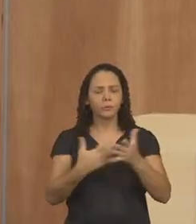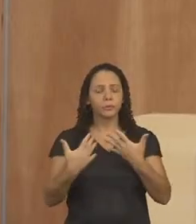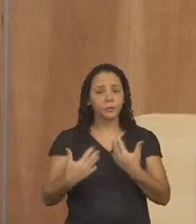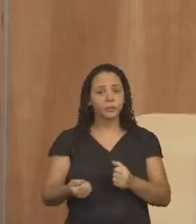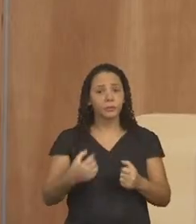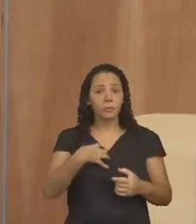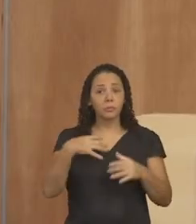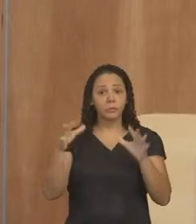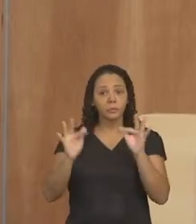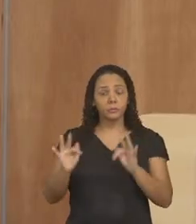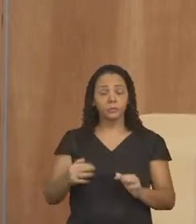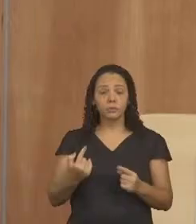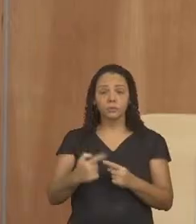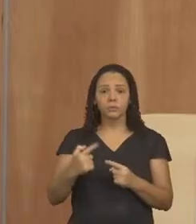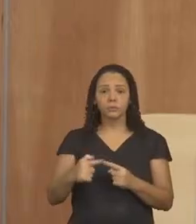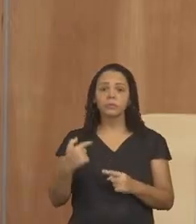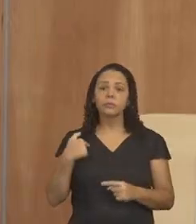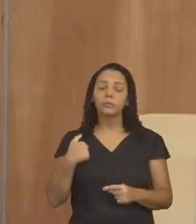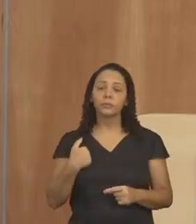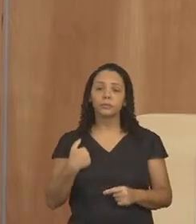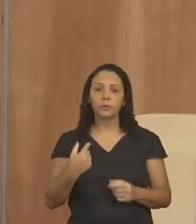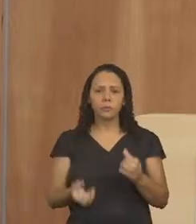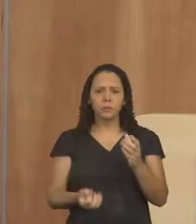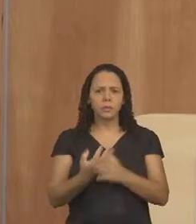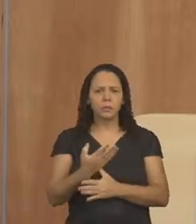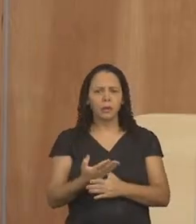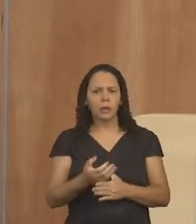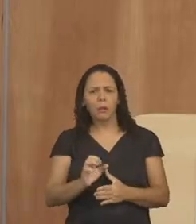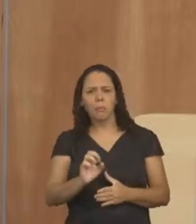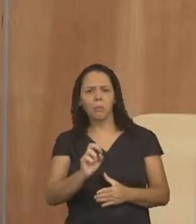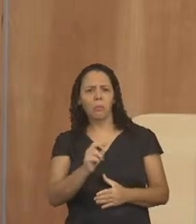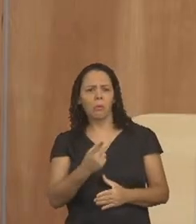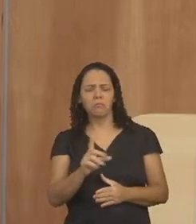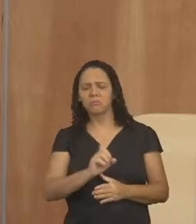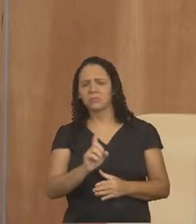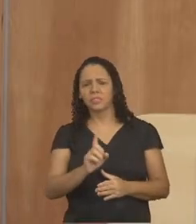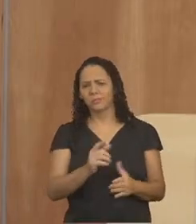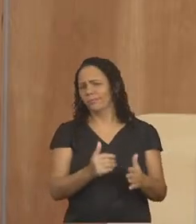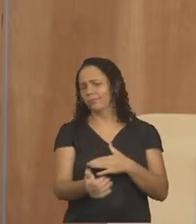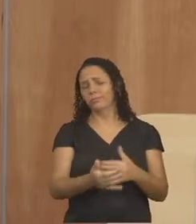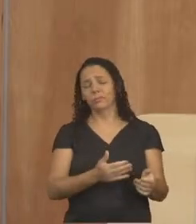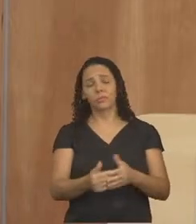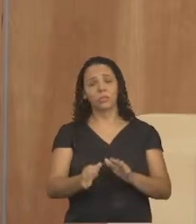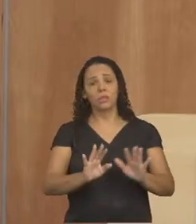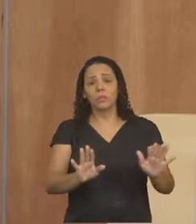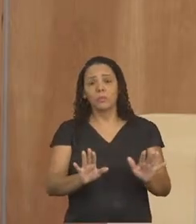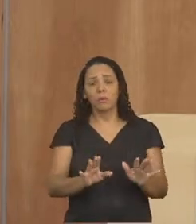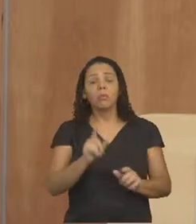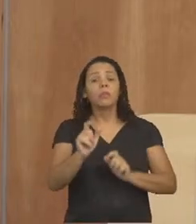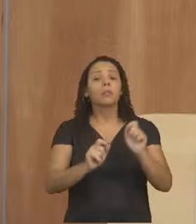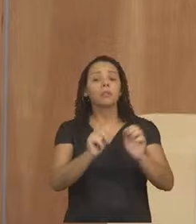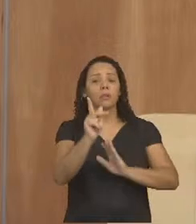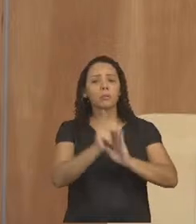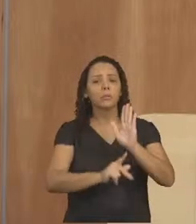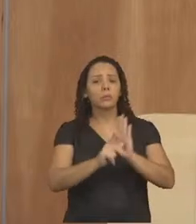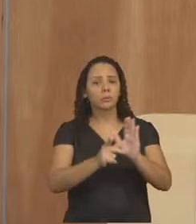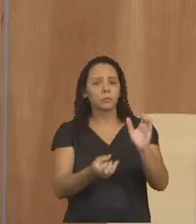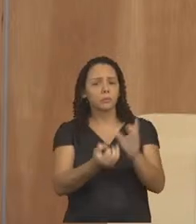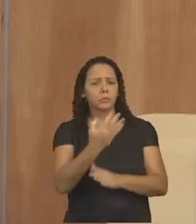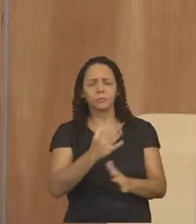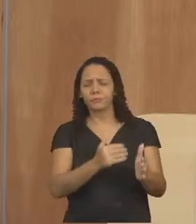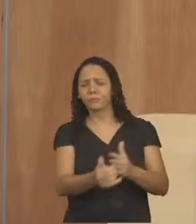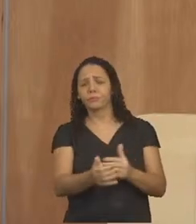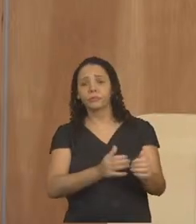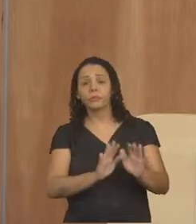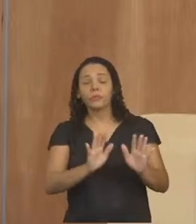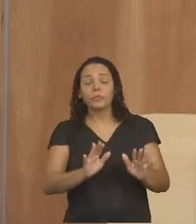feliz porque, para mim, ser autor ou não de projeto de emenda não faço nenhuma questão, não é? O que a